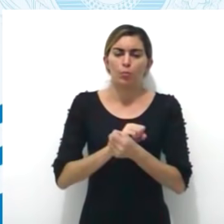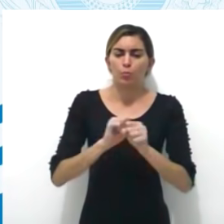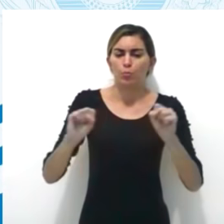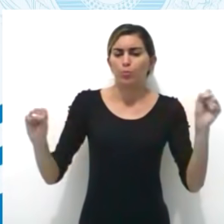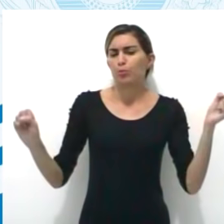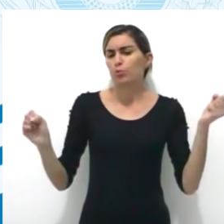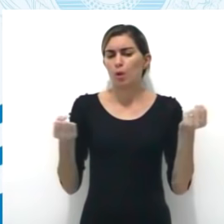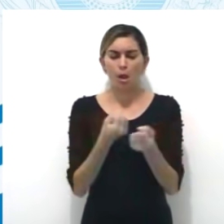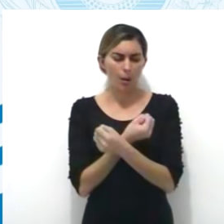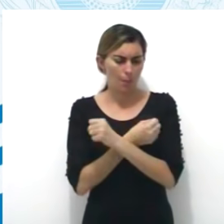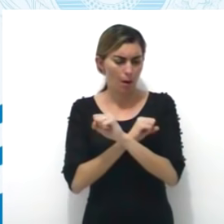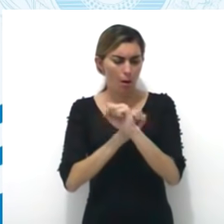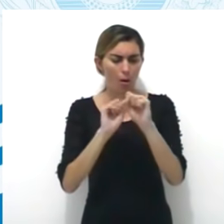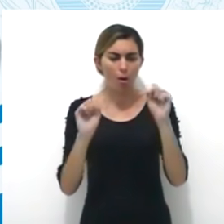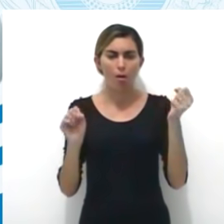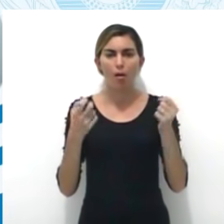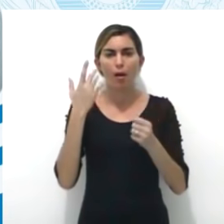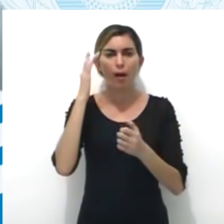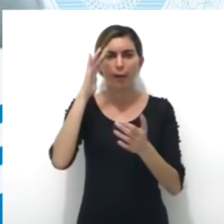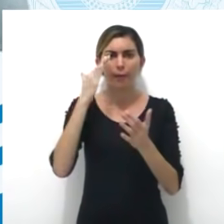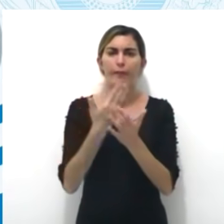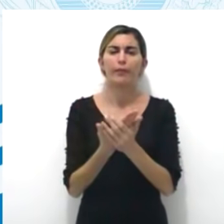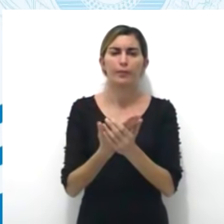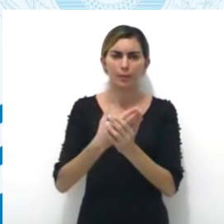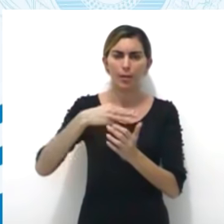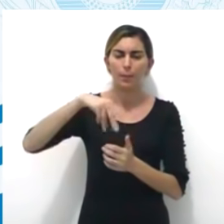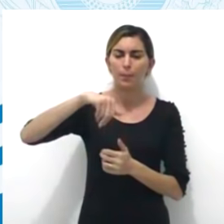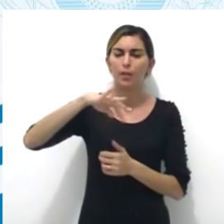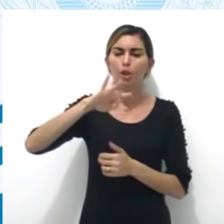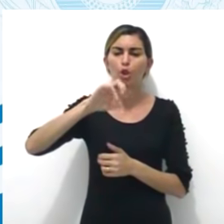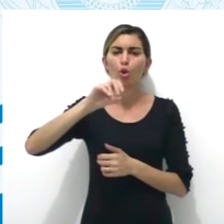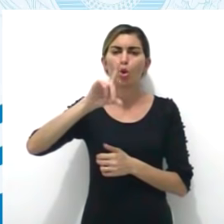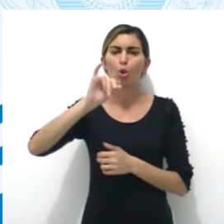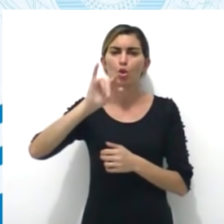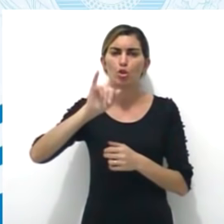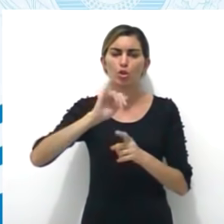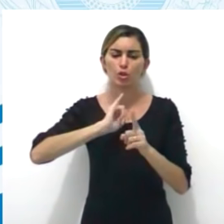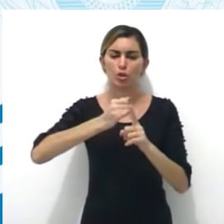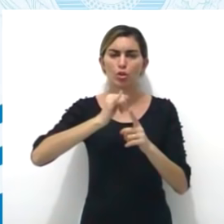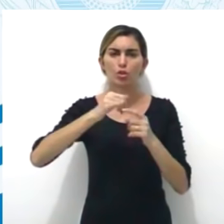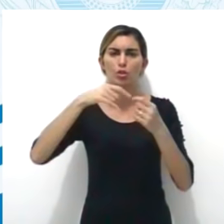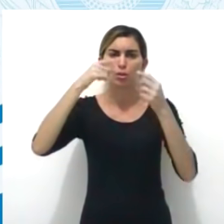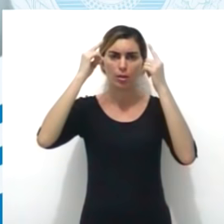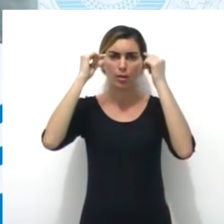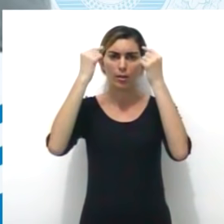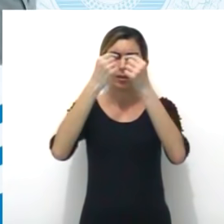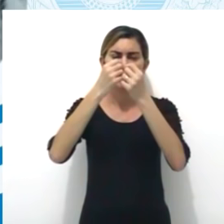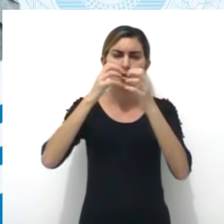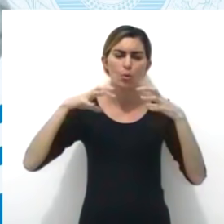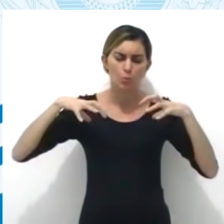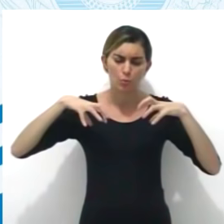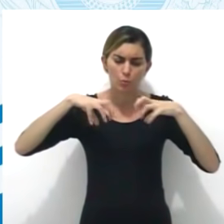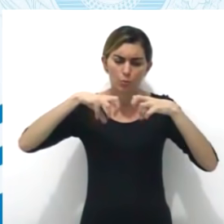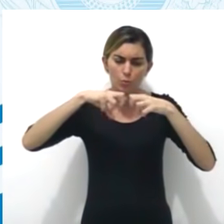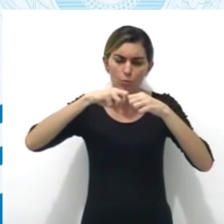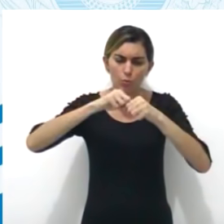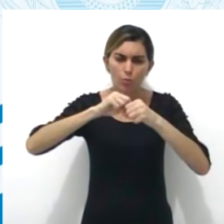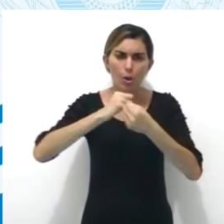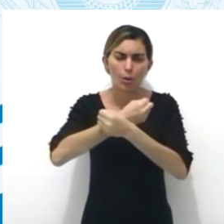escuridão. Eita! Veja só, coisa de mitologia grega, né? O início era uma grande escuridão,